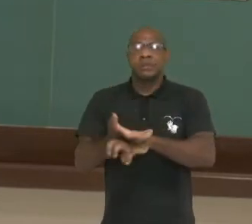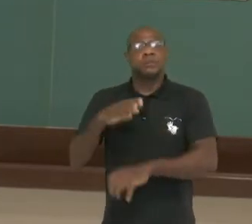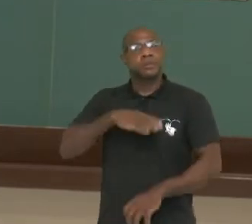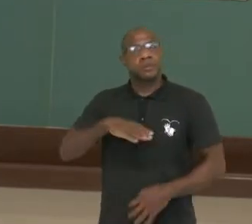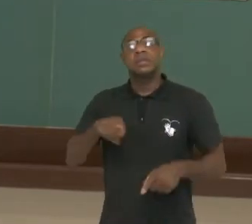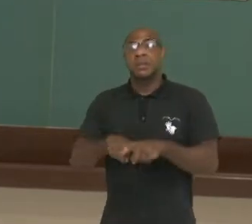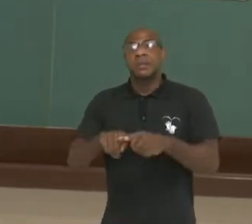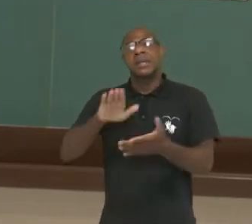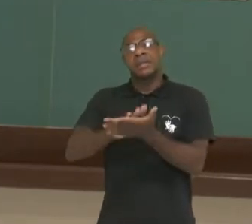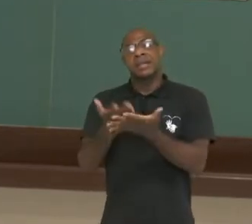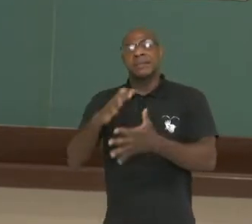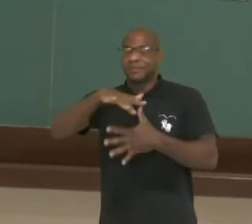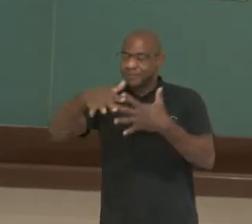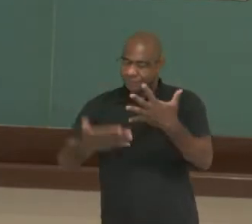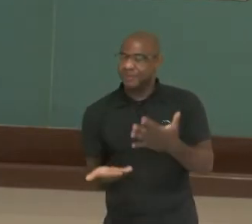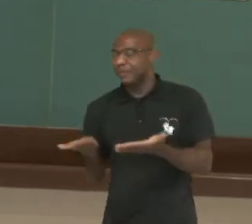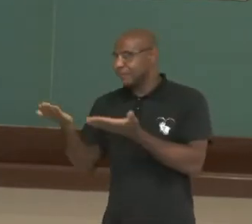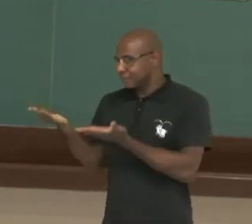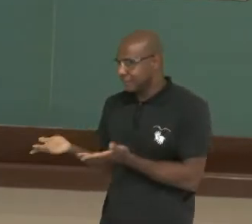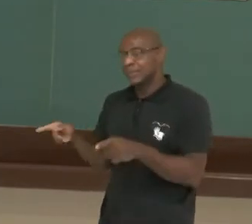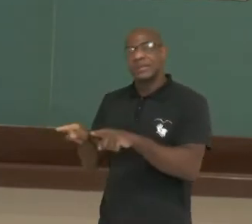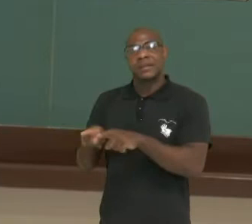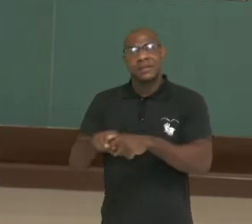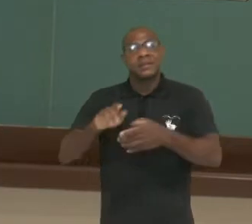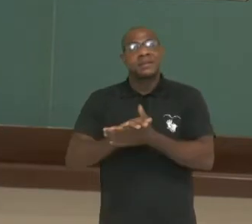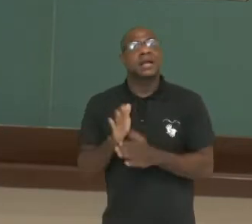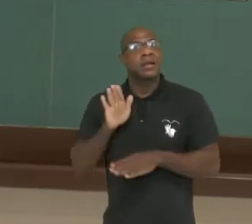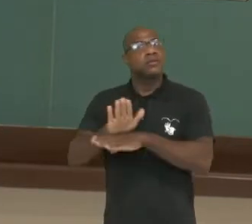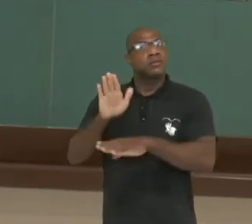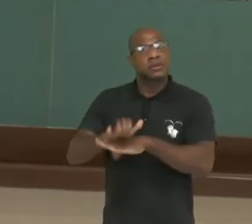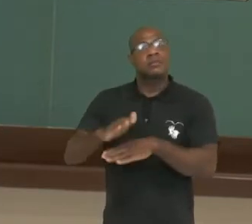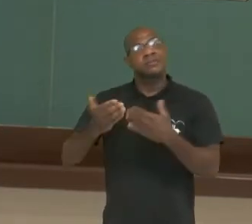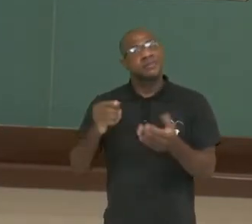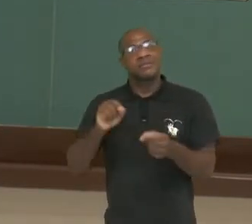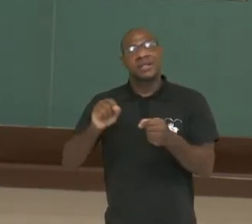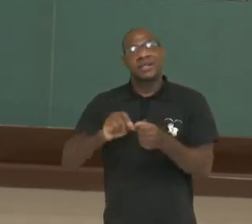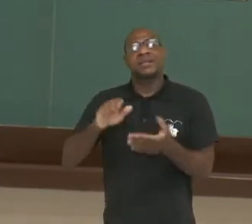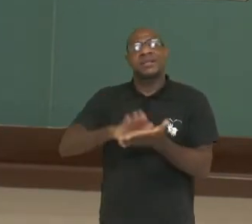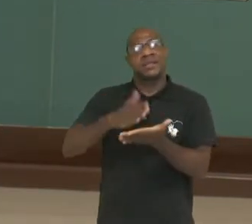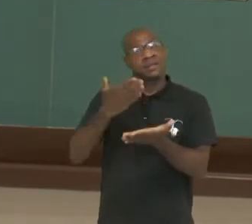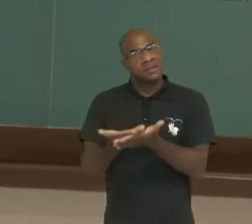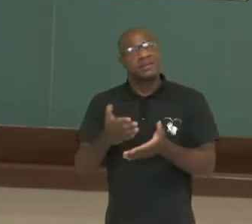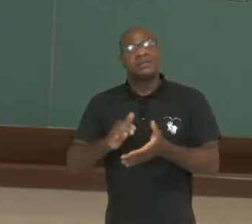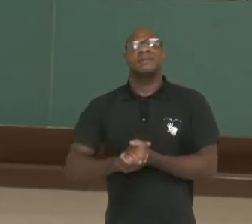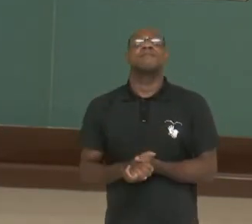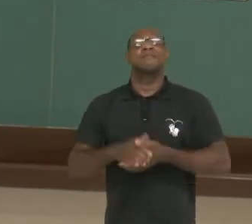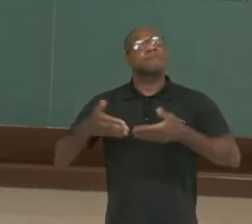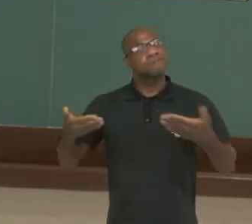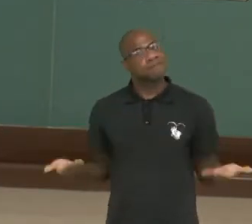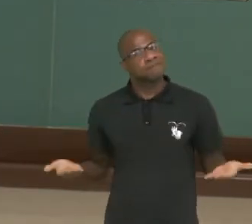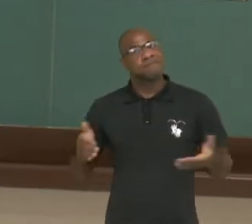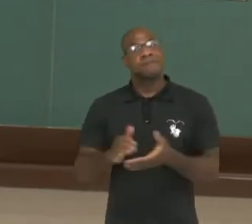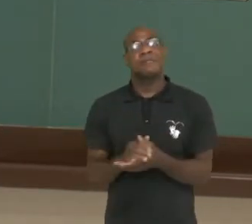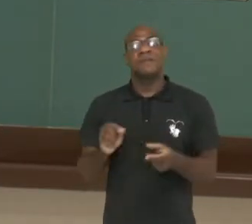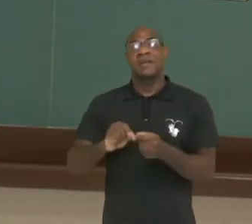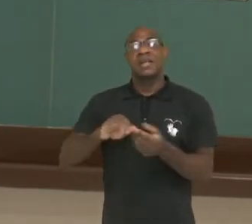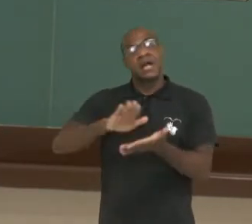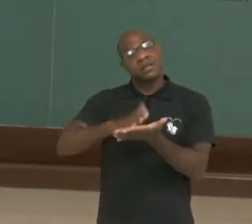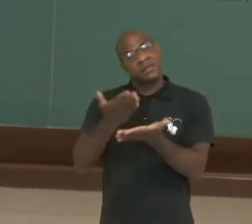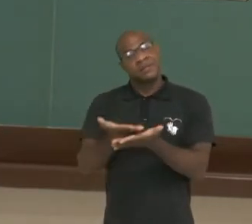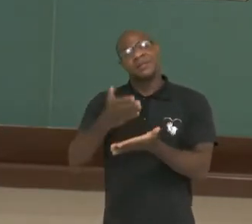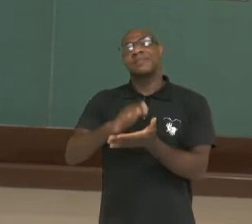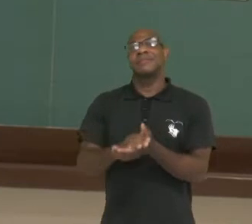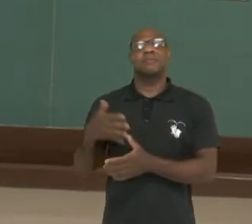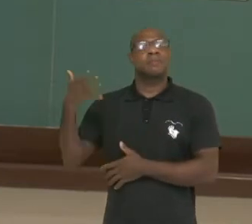com o nosso colega, o intérprete, que está aqui nos auxiliando, fazendo a docência compartilhada comigo, fazendo a transcrição do meu